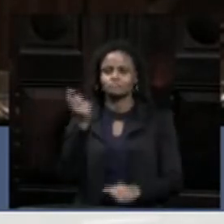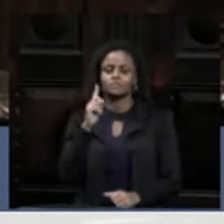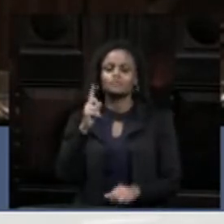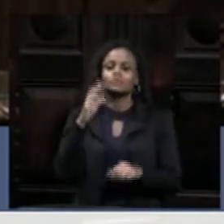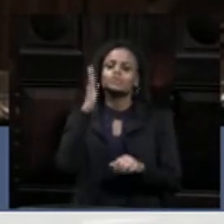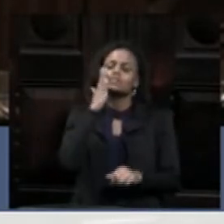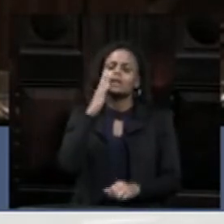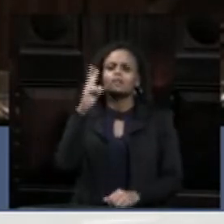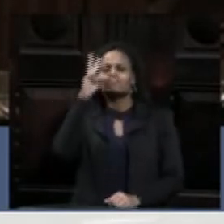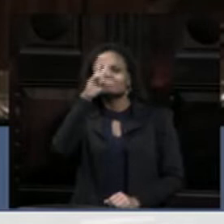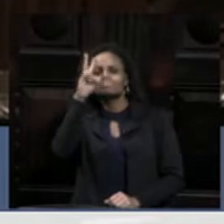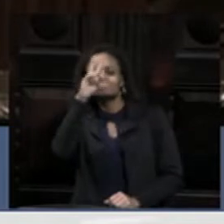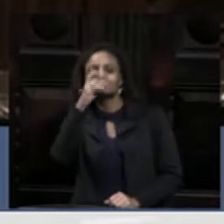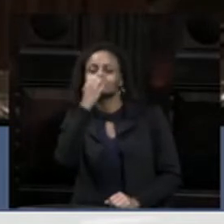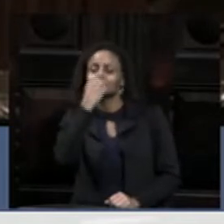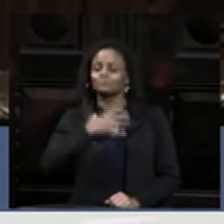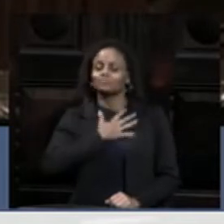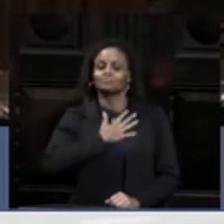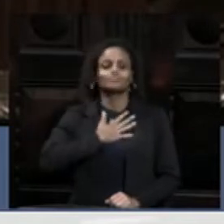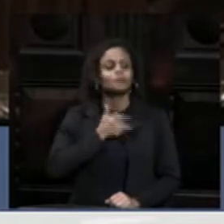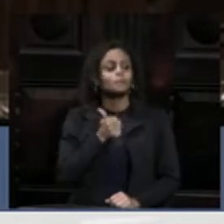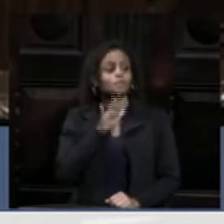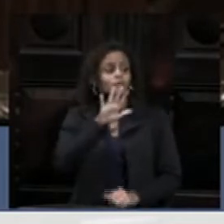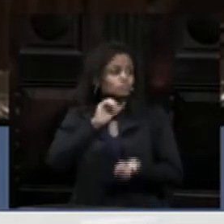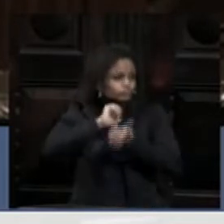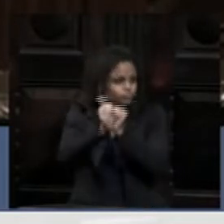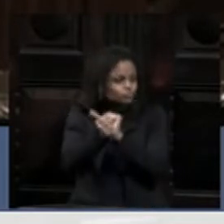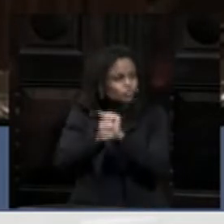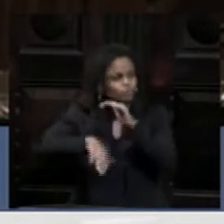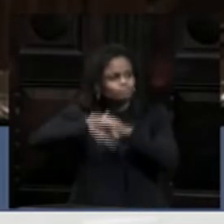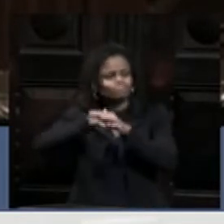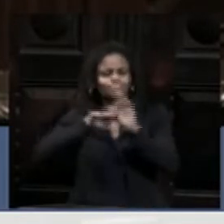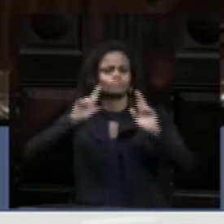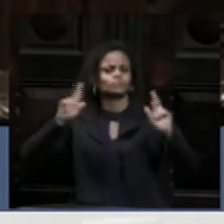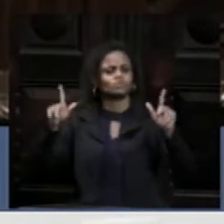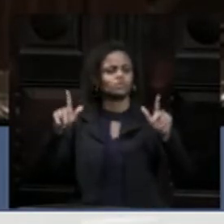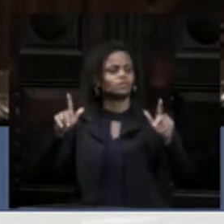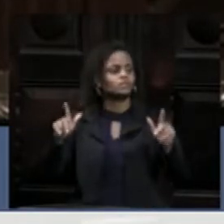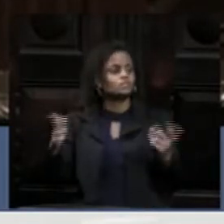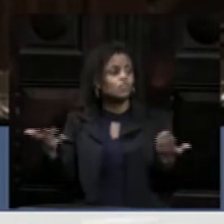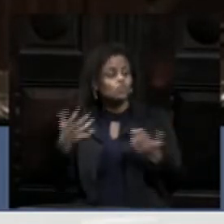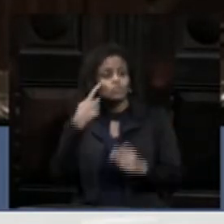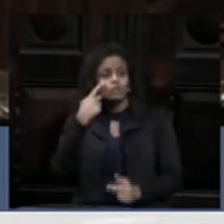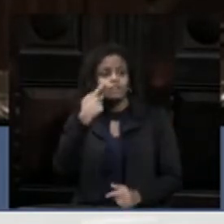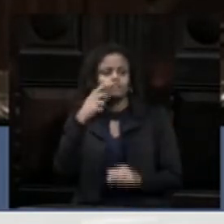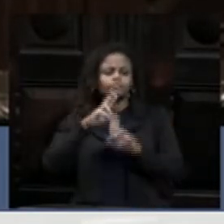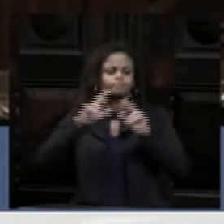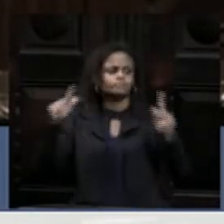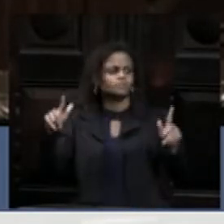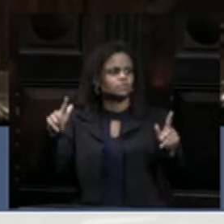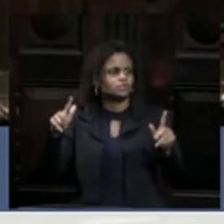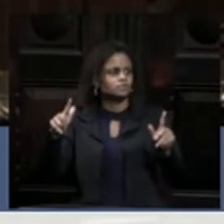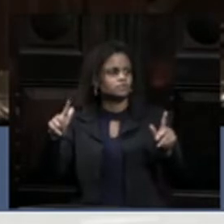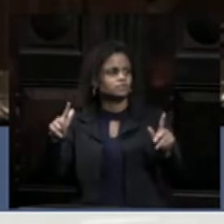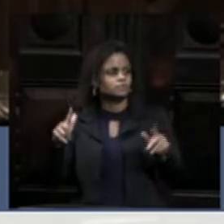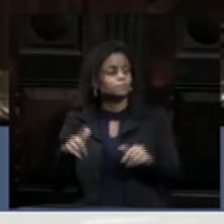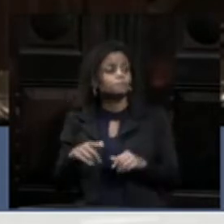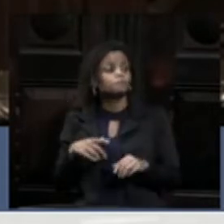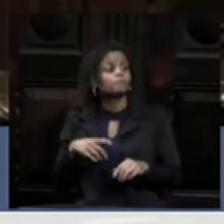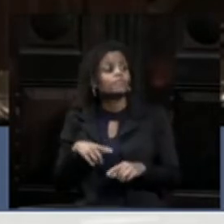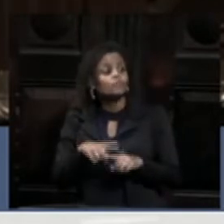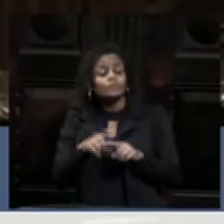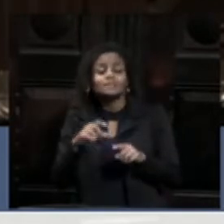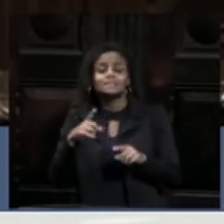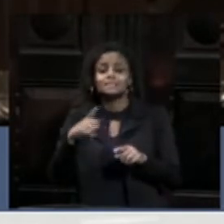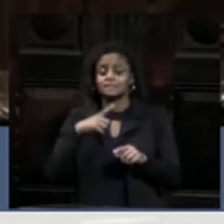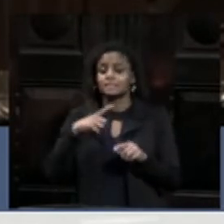tema, mas o futebol mudou demais. Hoje nós temos uma outra realidade. Não é por conta da existência ou não da